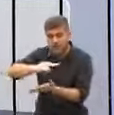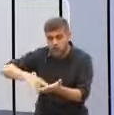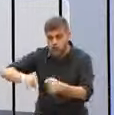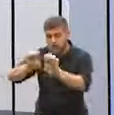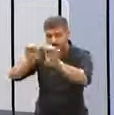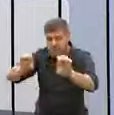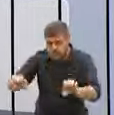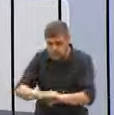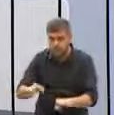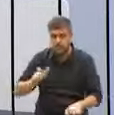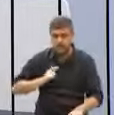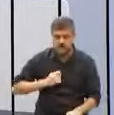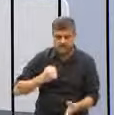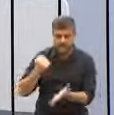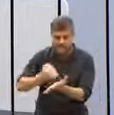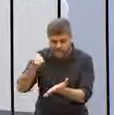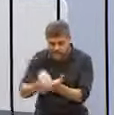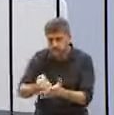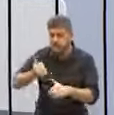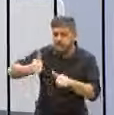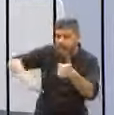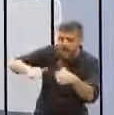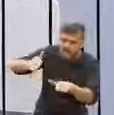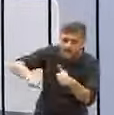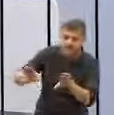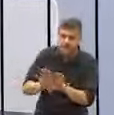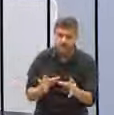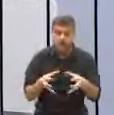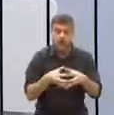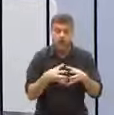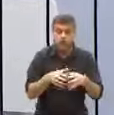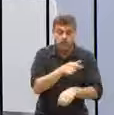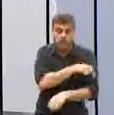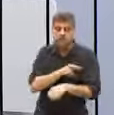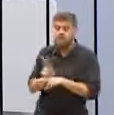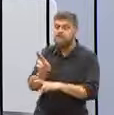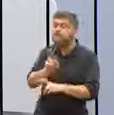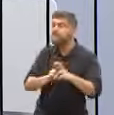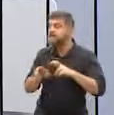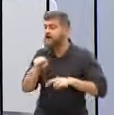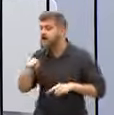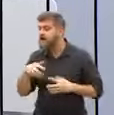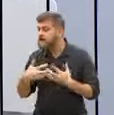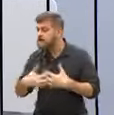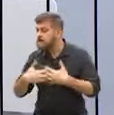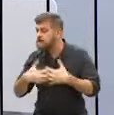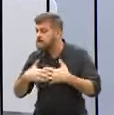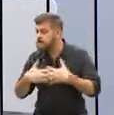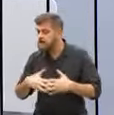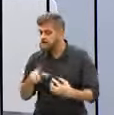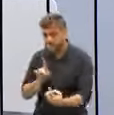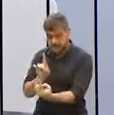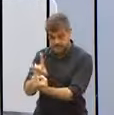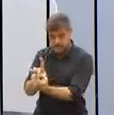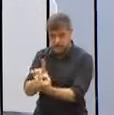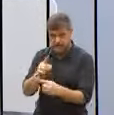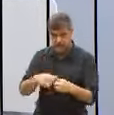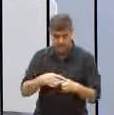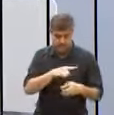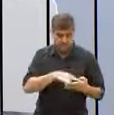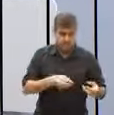passa por uma comissão de registro que vai avaliar, tem uma comissão que fiscaliza se aquela ONG está prestando aquele serviço, porque você dá um